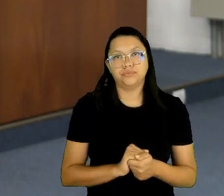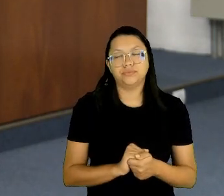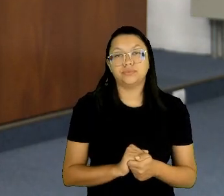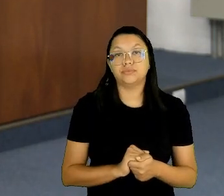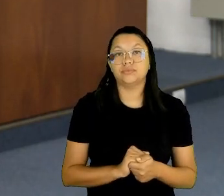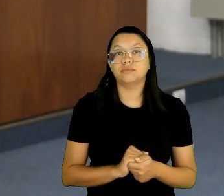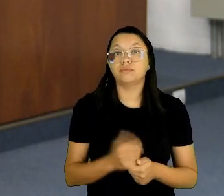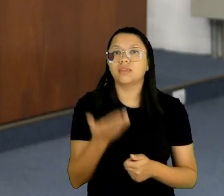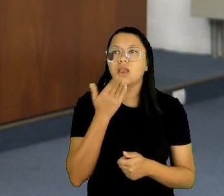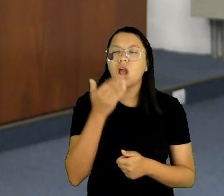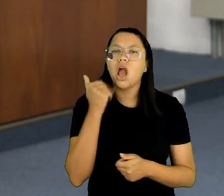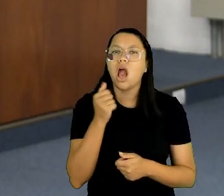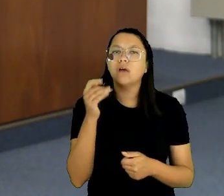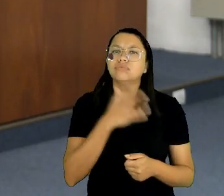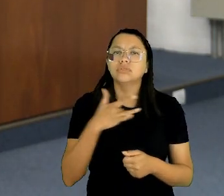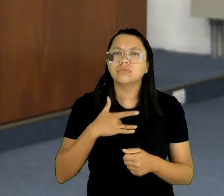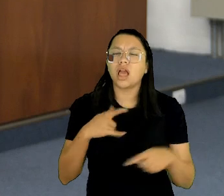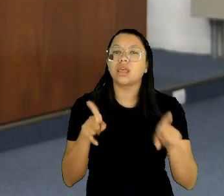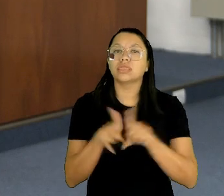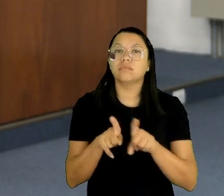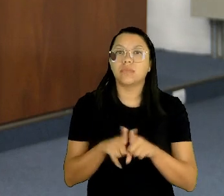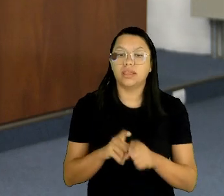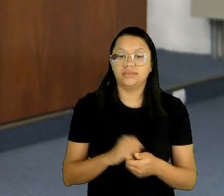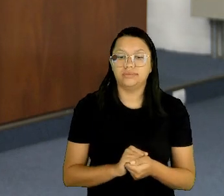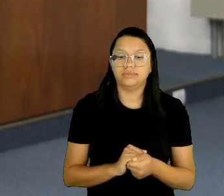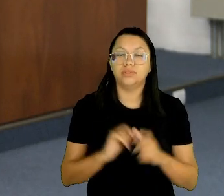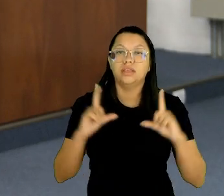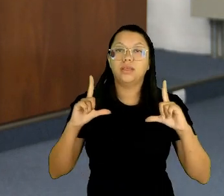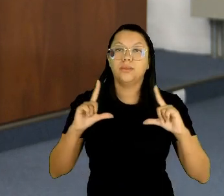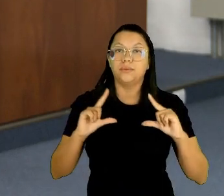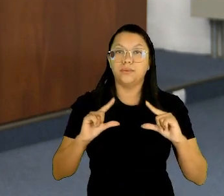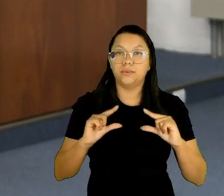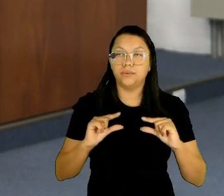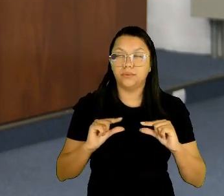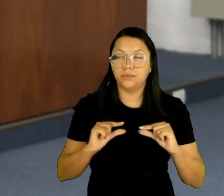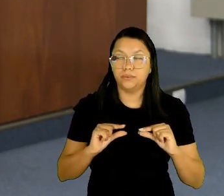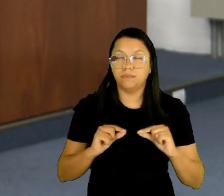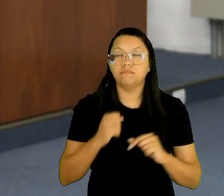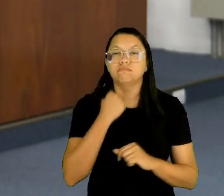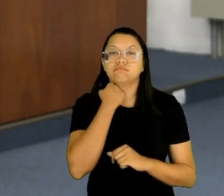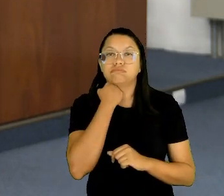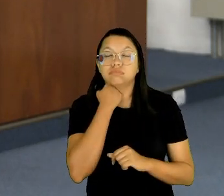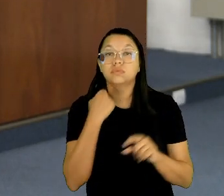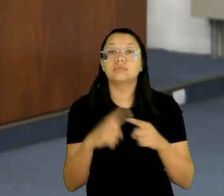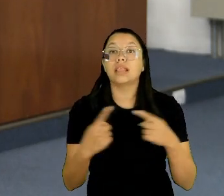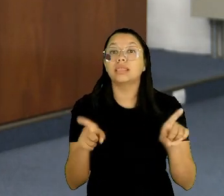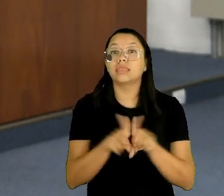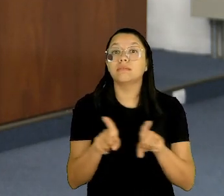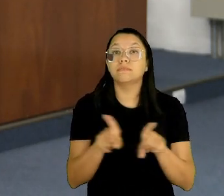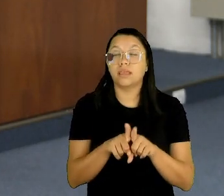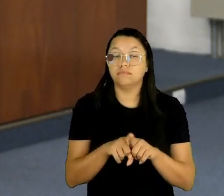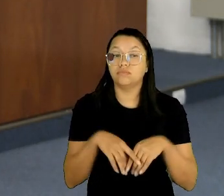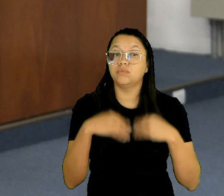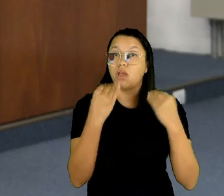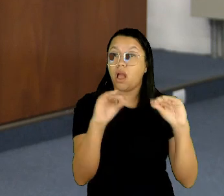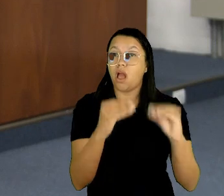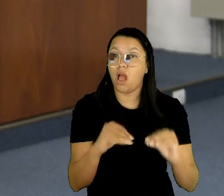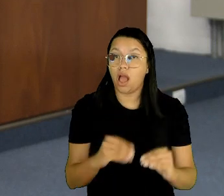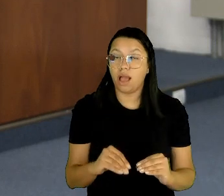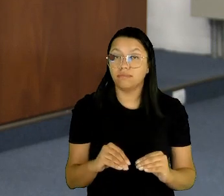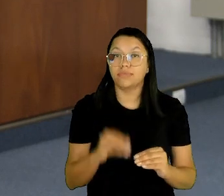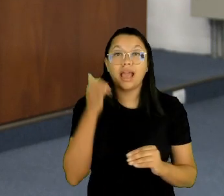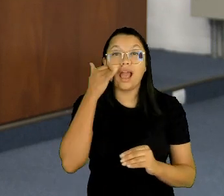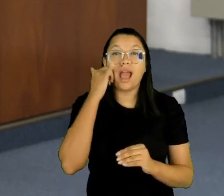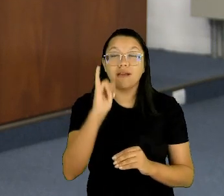saúde. Ter um sono saudável também é importante para reduzir o estresse, para melhorar a imunidade, mas também, como